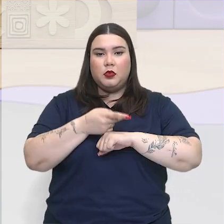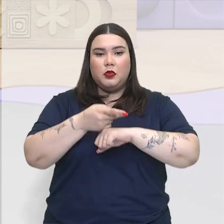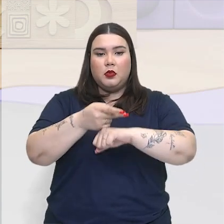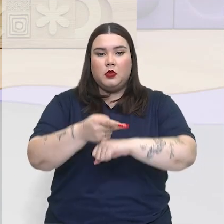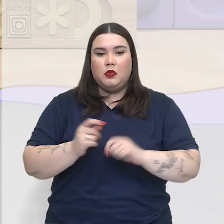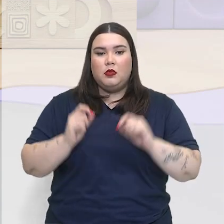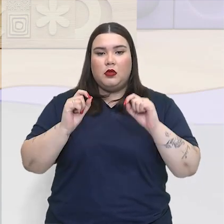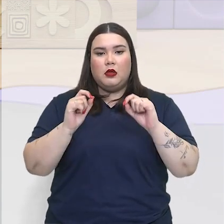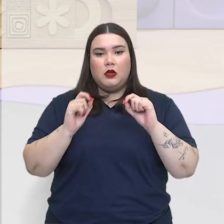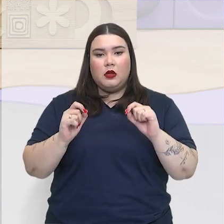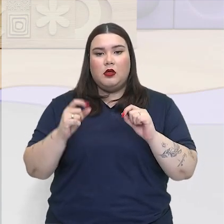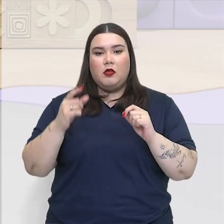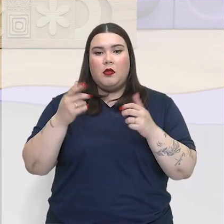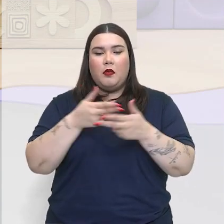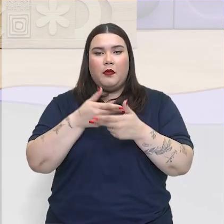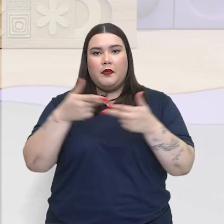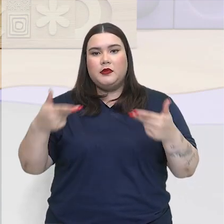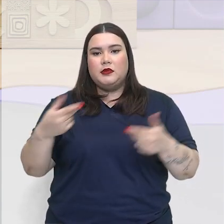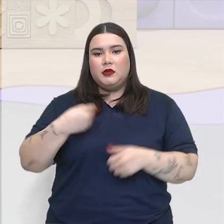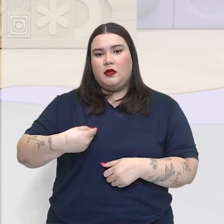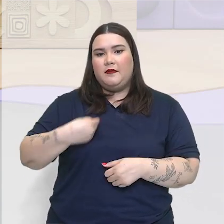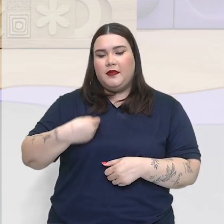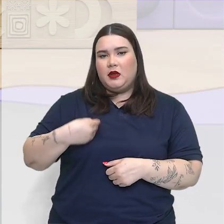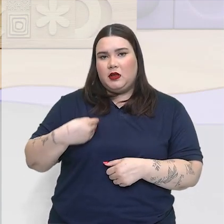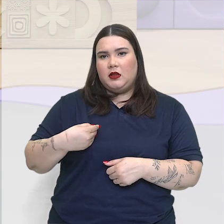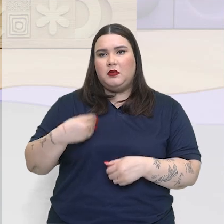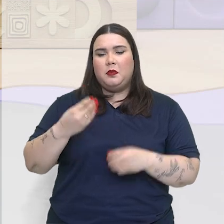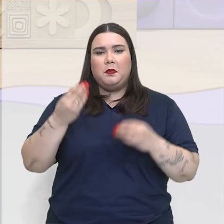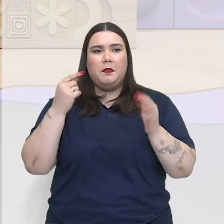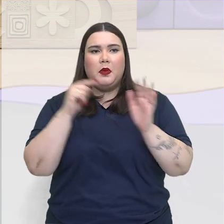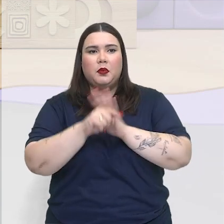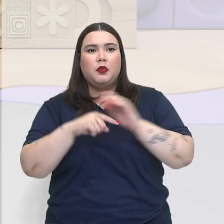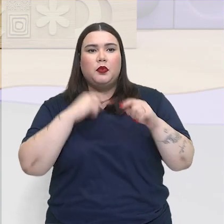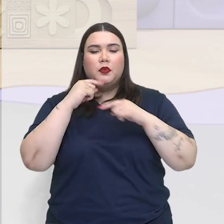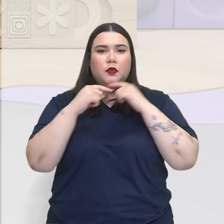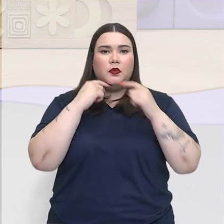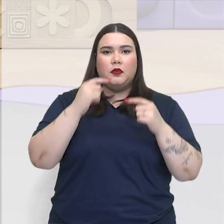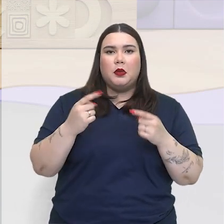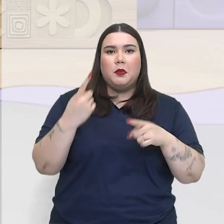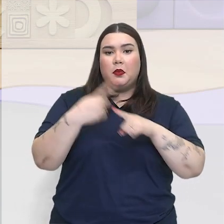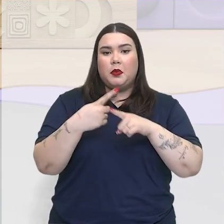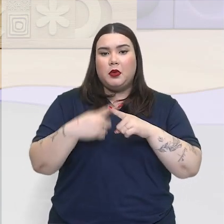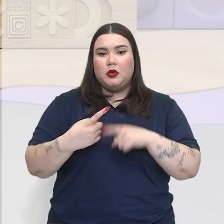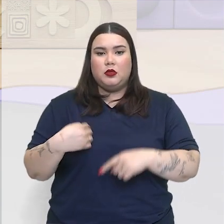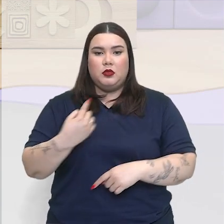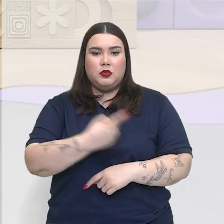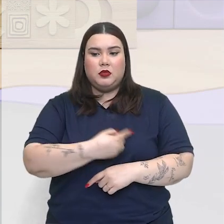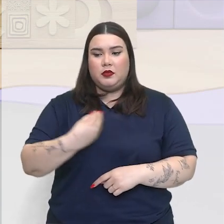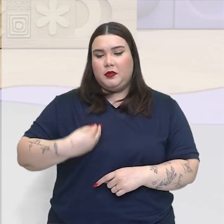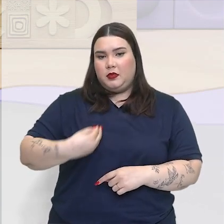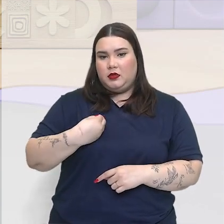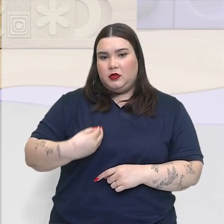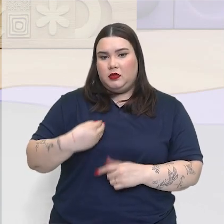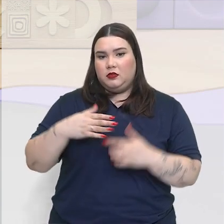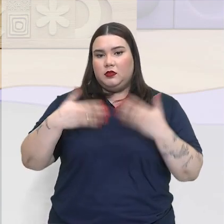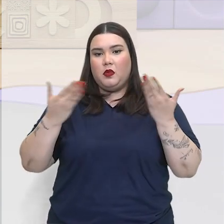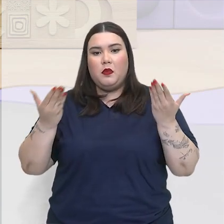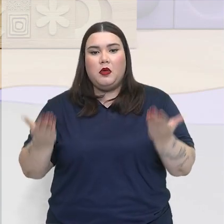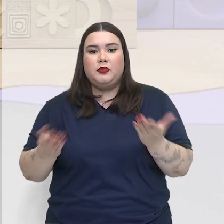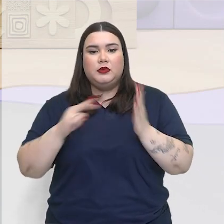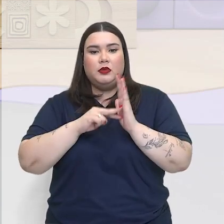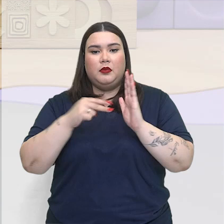buscamos respostas para os grandes mistérios da vida. Por exemplo, por que existimos? Qual